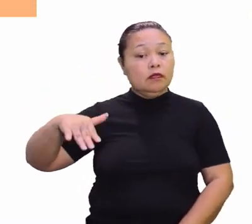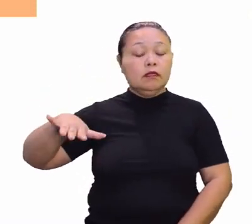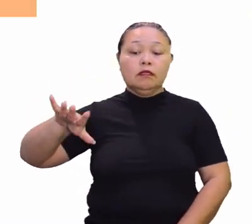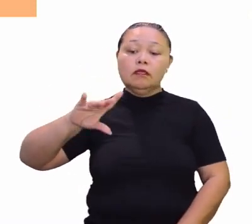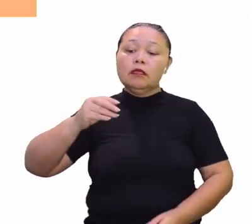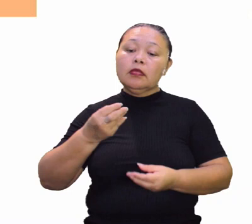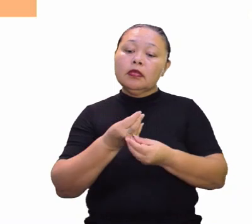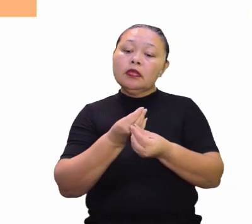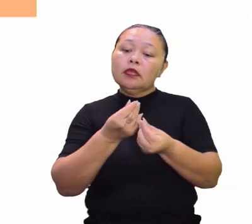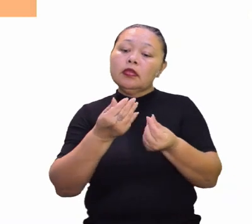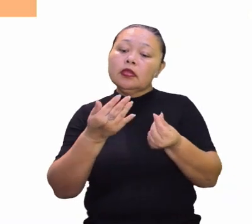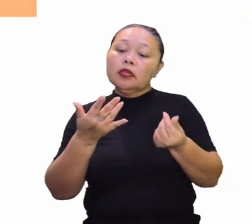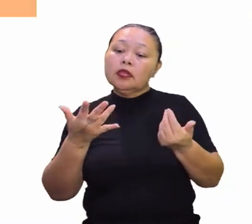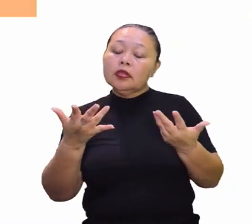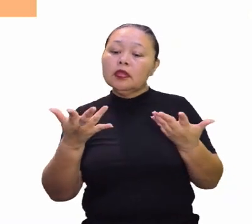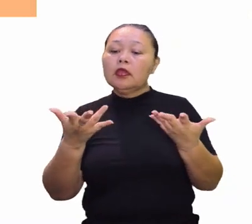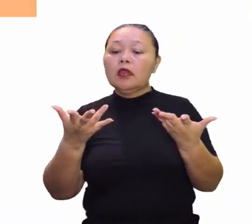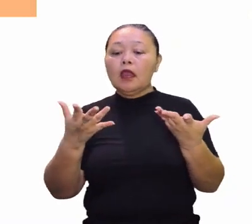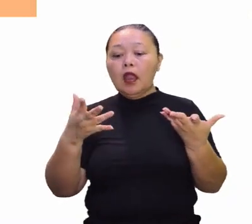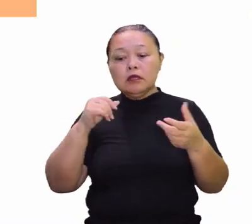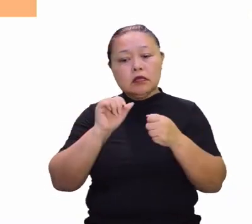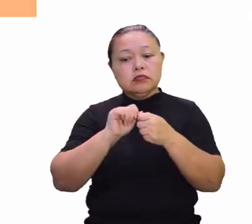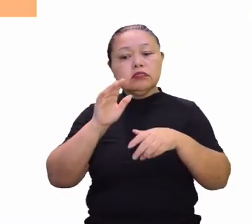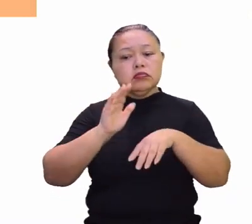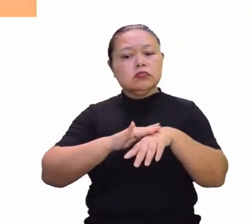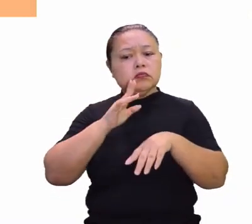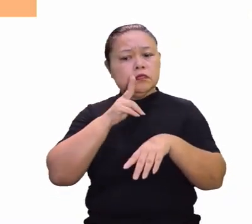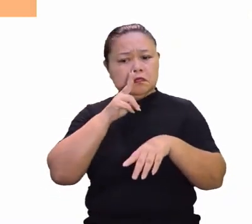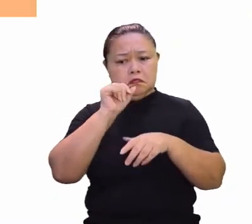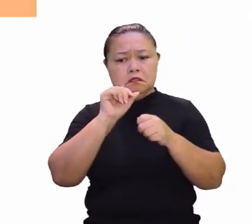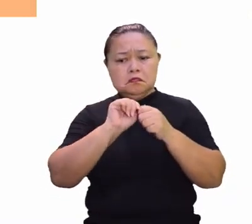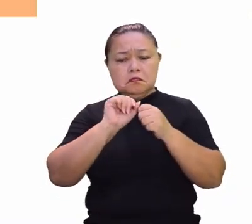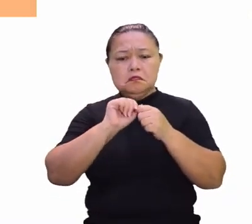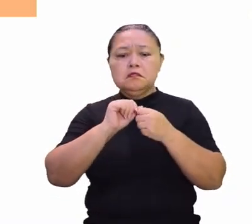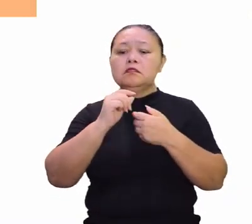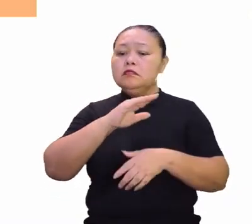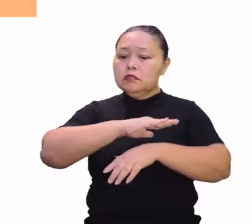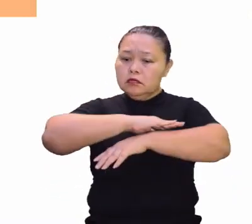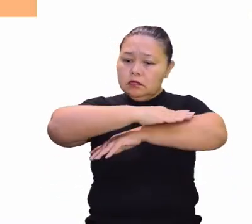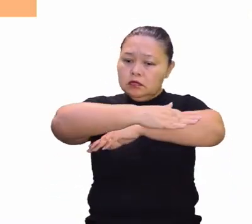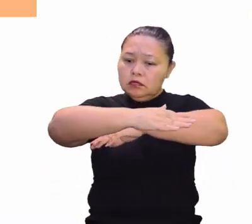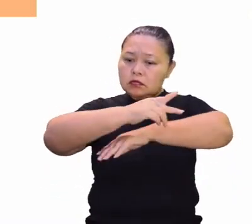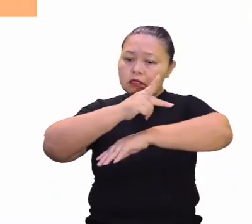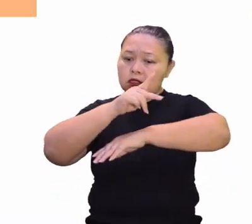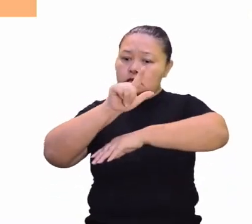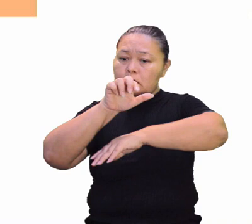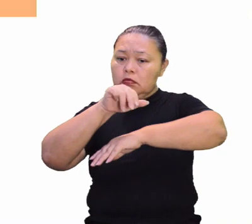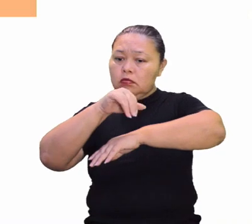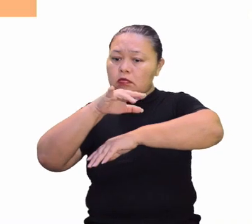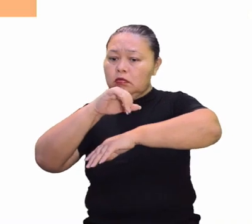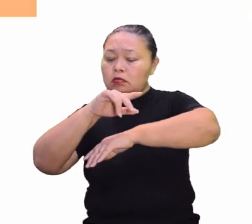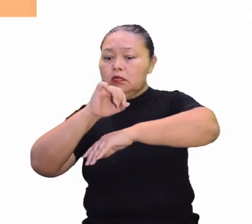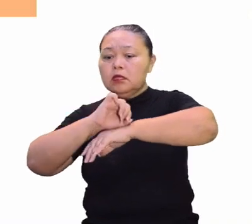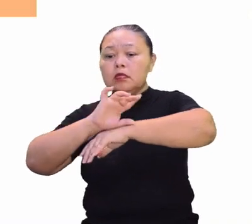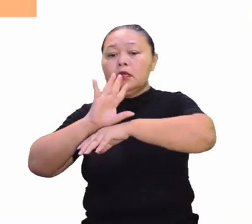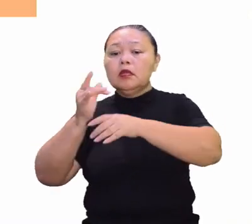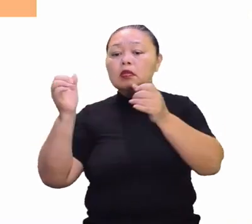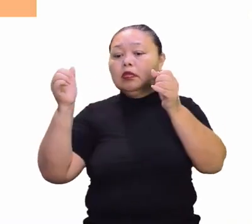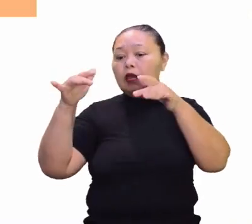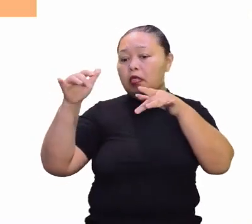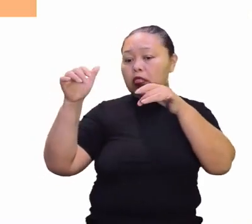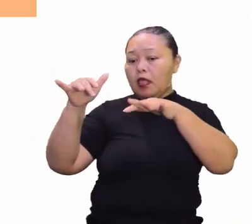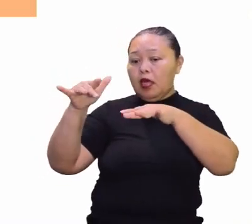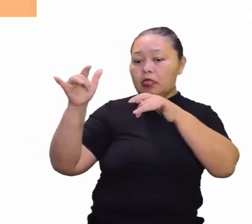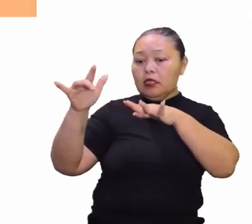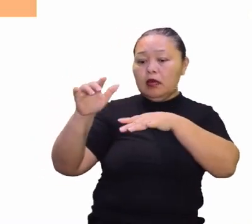áreas de desgaste, onde o processo é bem mais intenso de desgaste. E a área de planície, que é a mais baixa, é a área de deposição